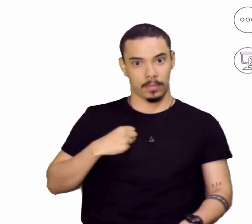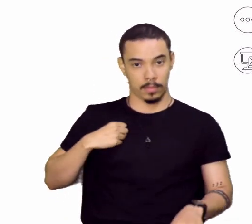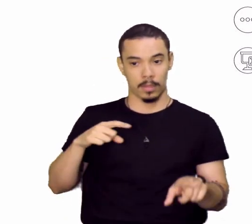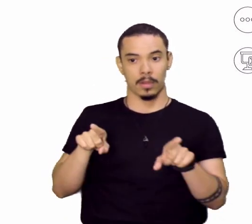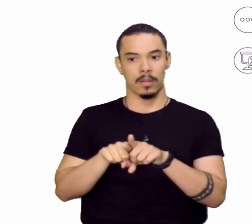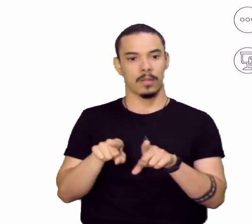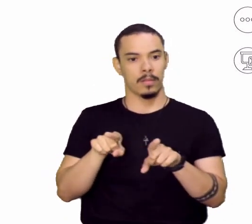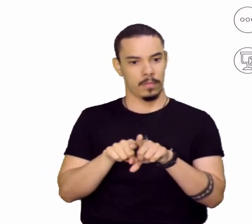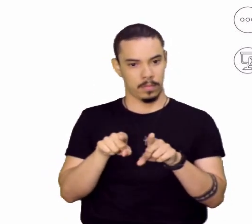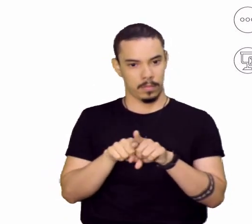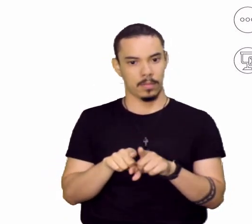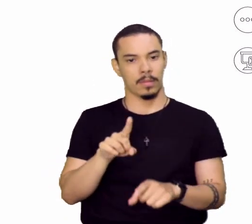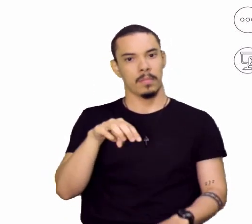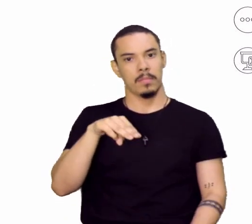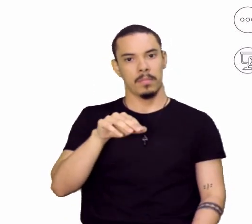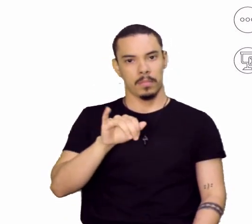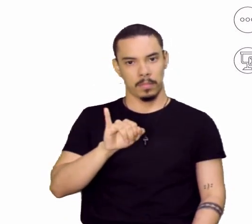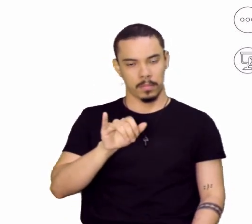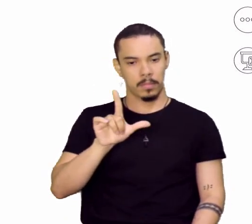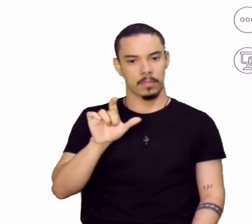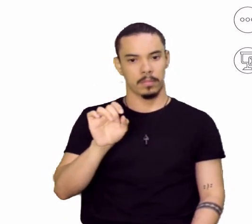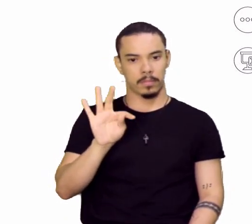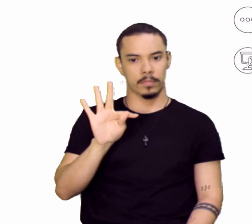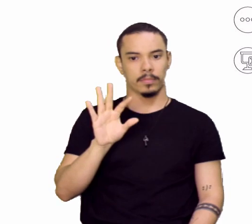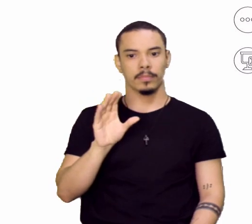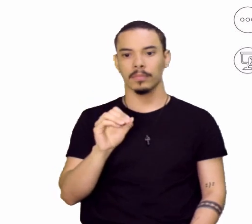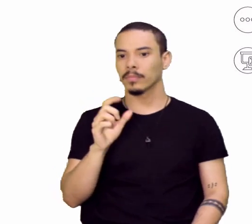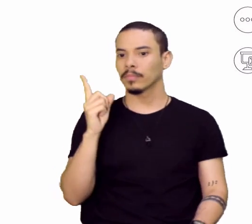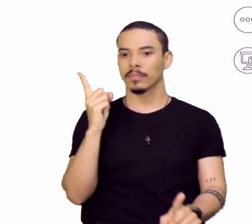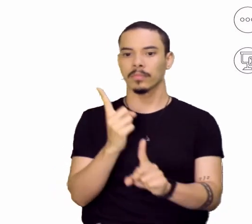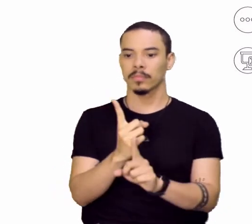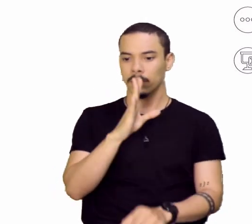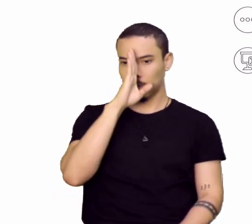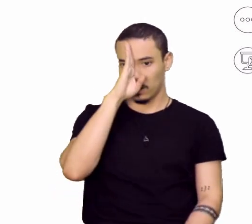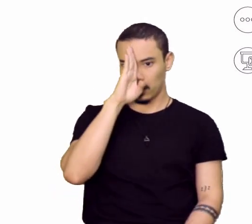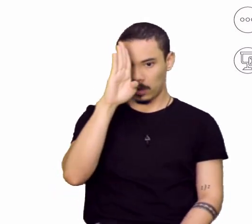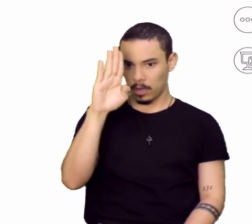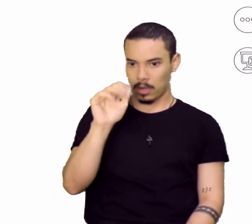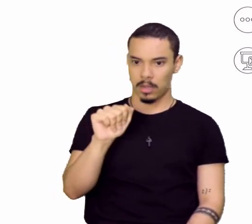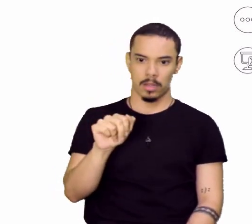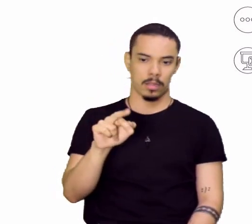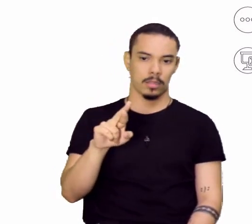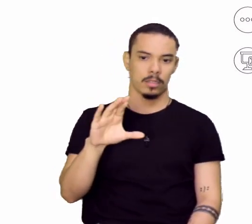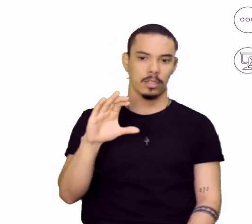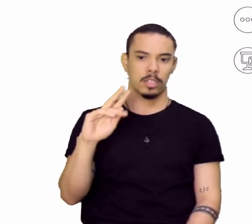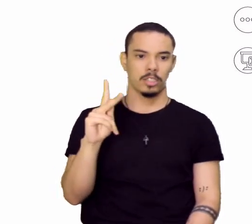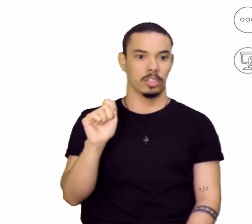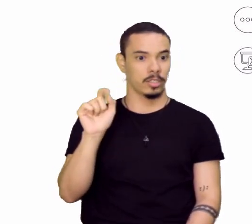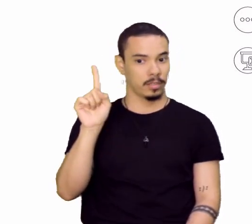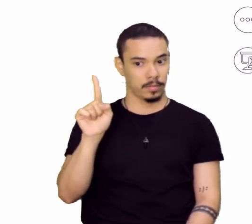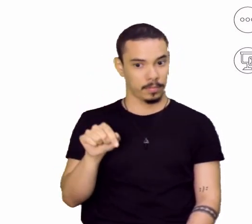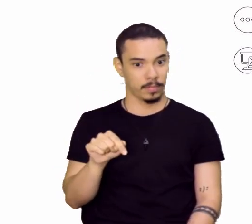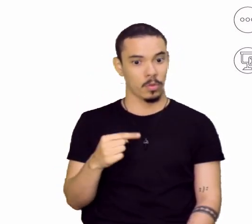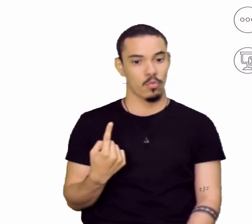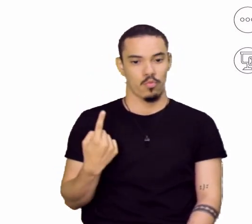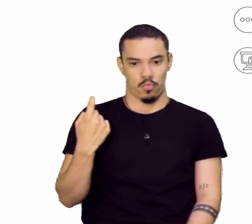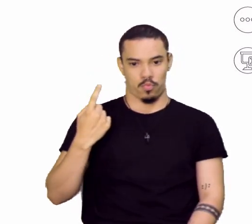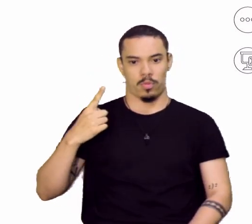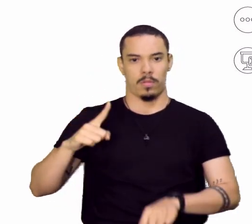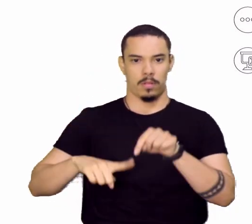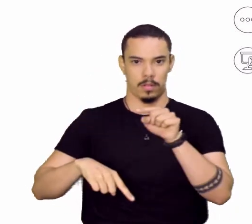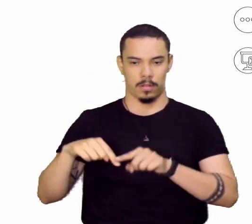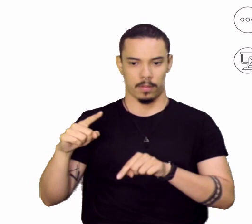conhecidos como sendo de Mileto, buscavam o princípio, que é a arqué, de todas as coisas, por meio de um único